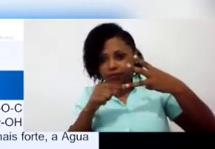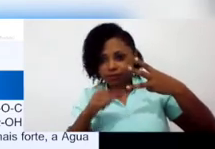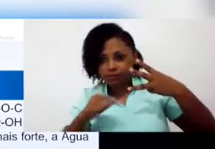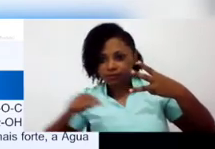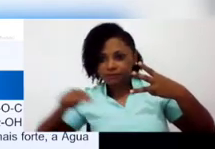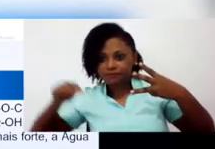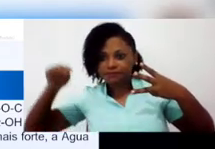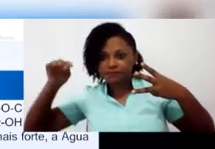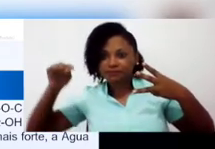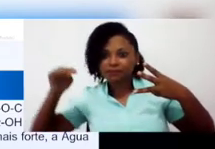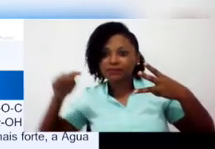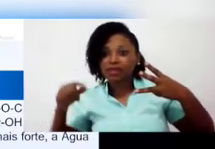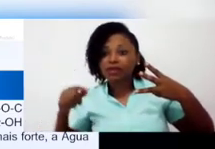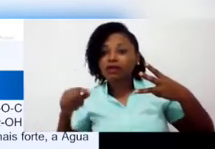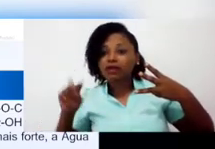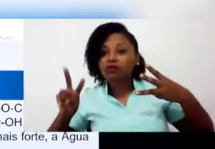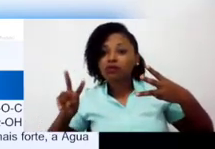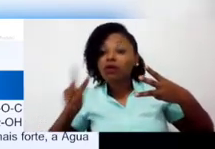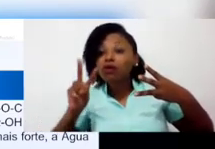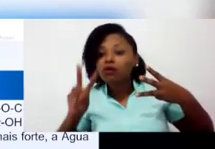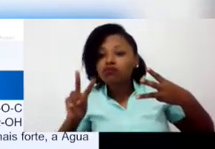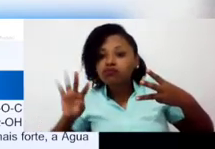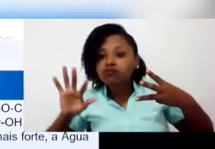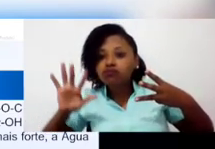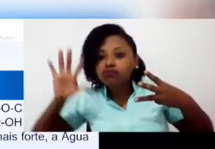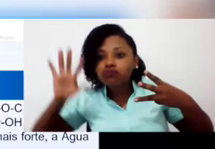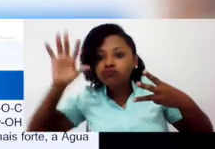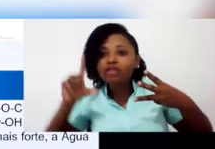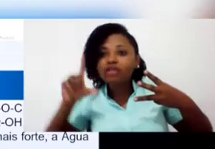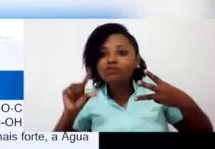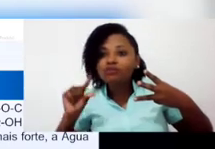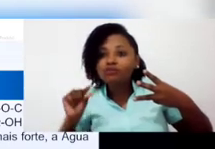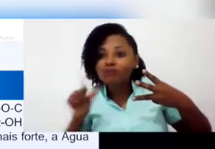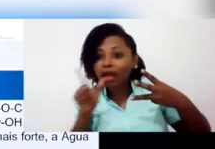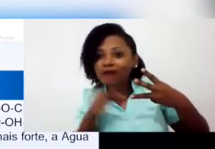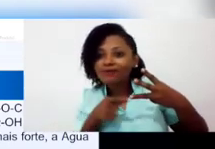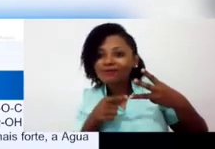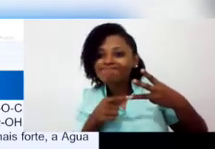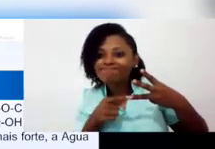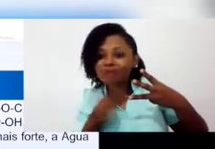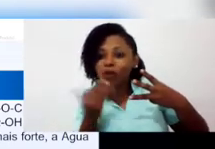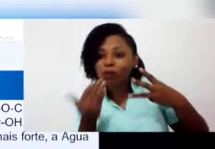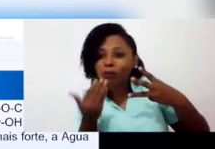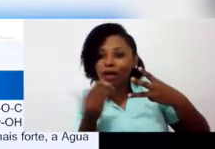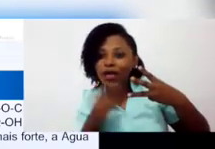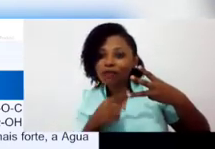aqui, tanto que a pressão de vapor dele é bem baixinho, olha aqui, bem baixinho,